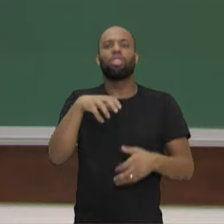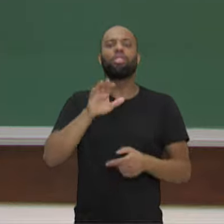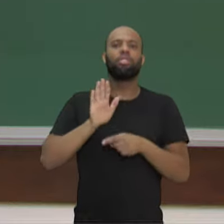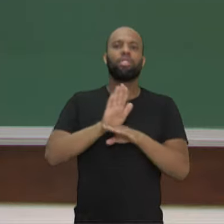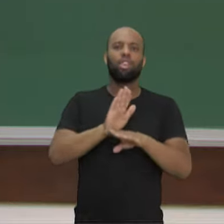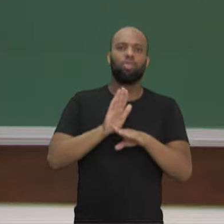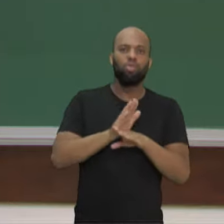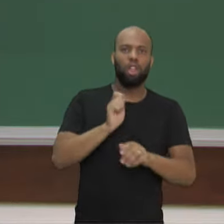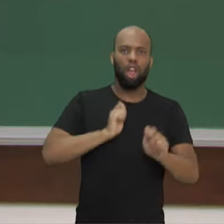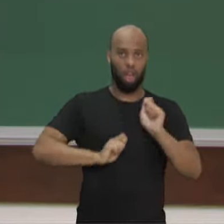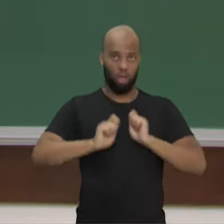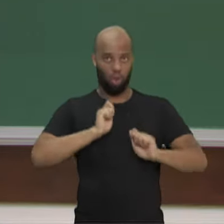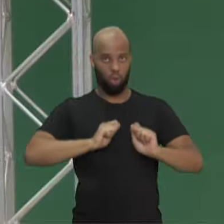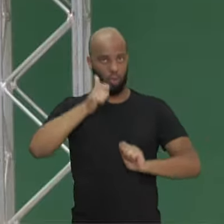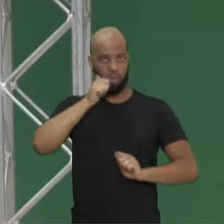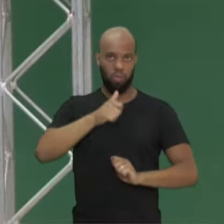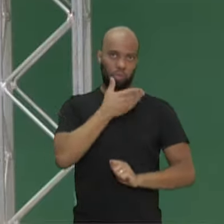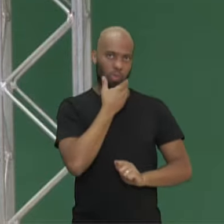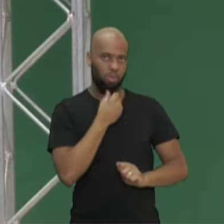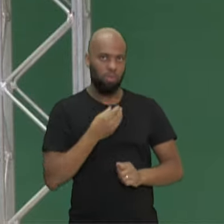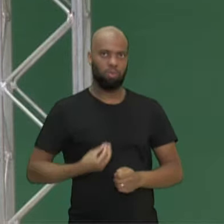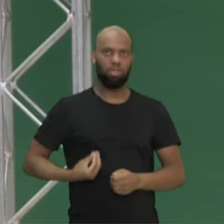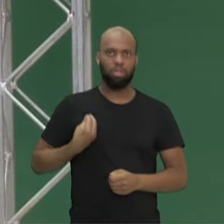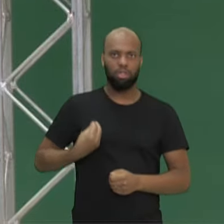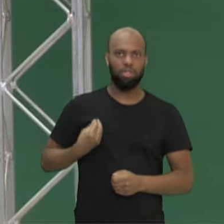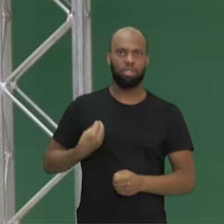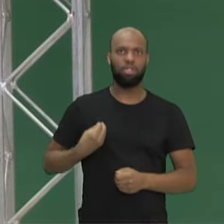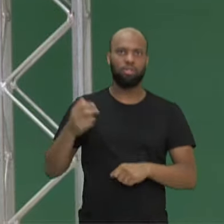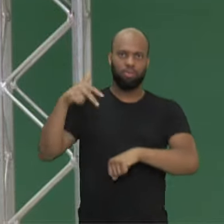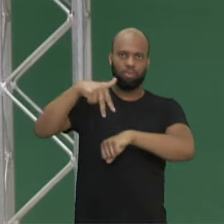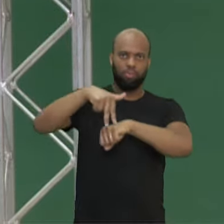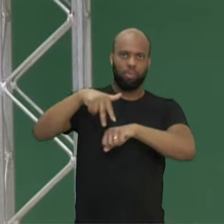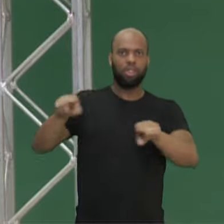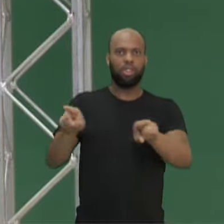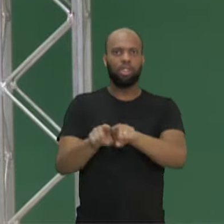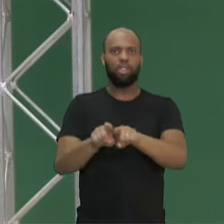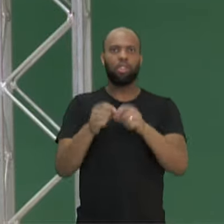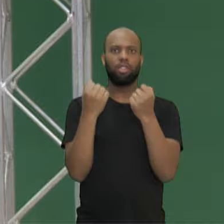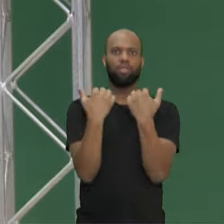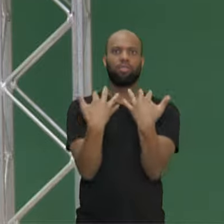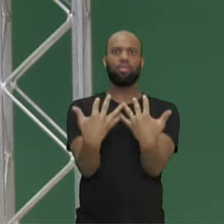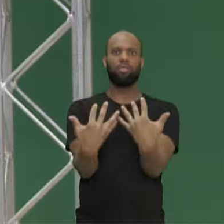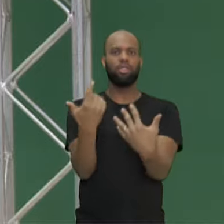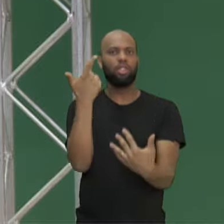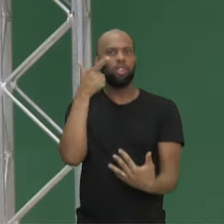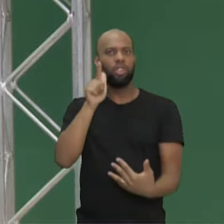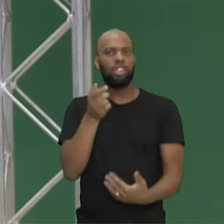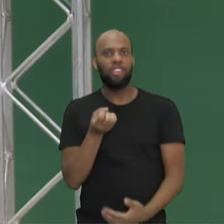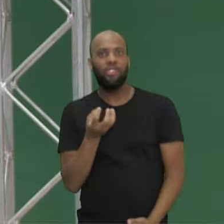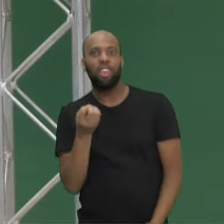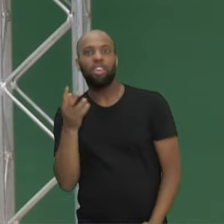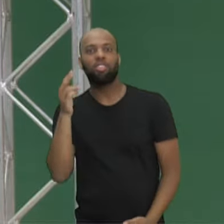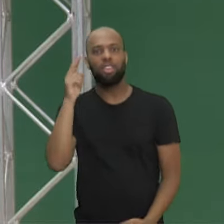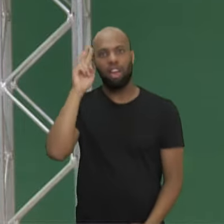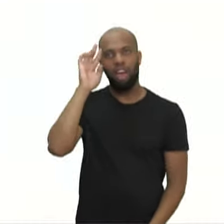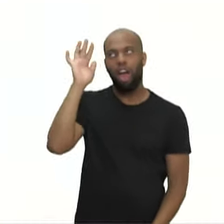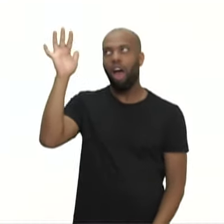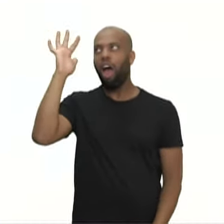tanto o ator ou a atriz que está em cena, como a plateia a viajar pela história, tá?